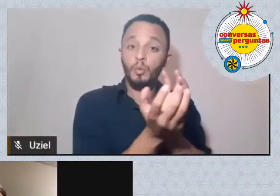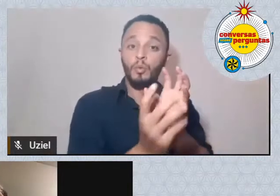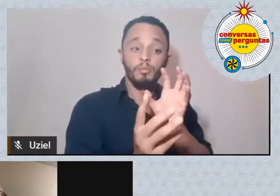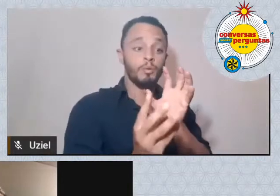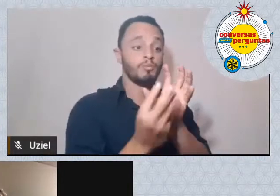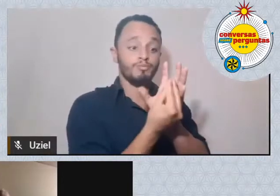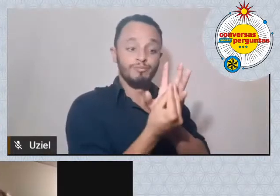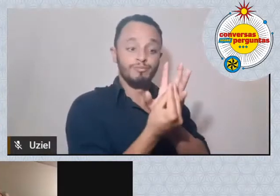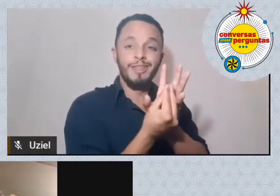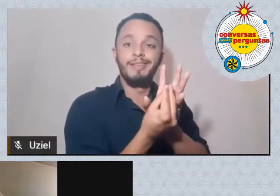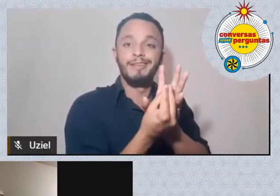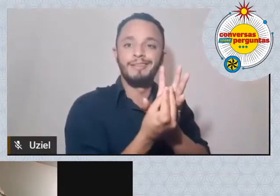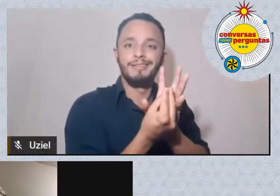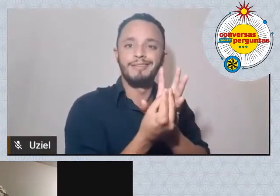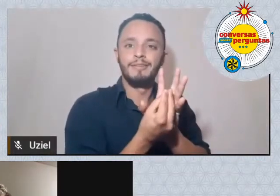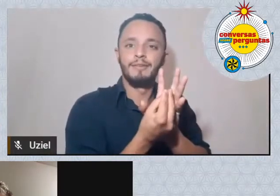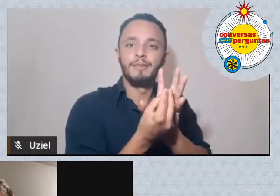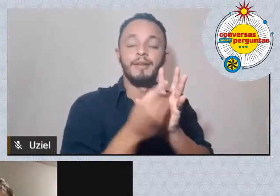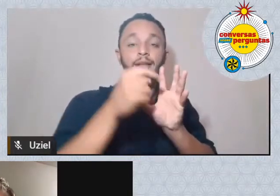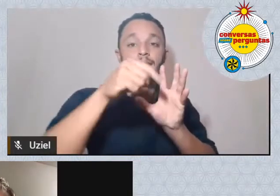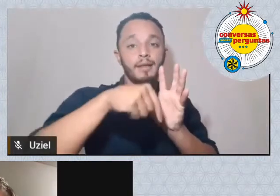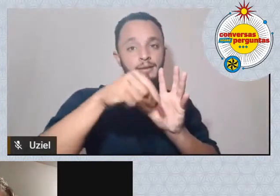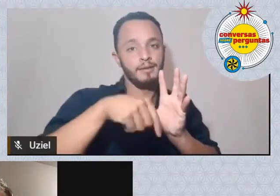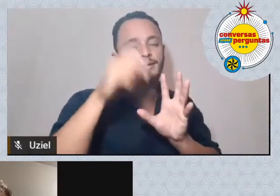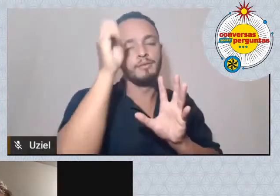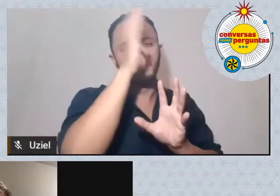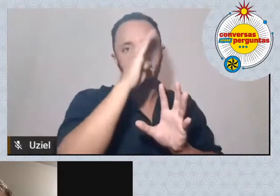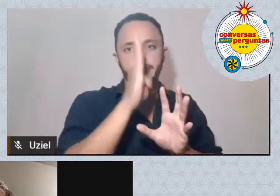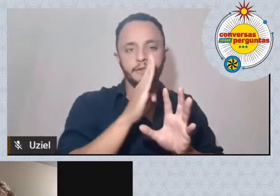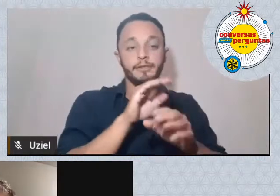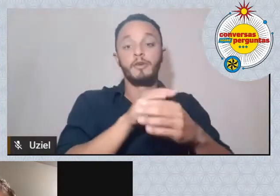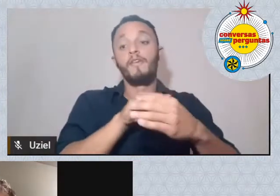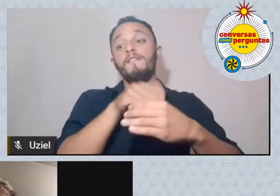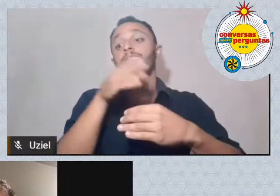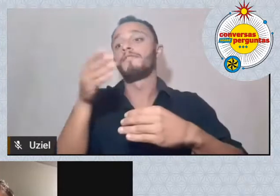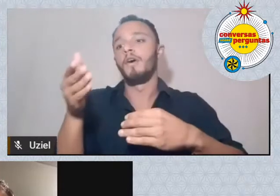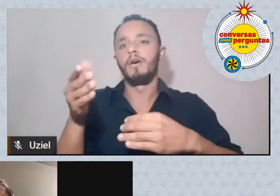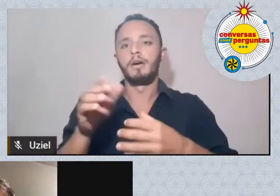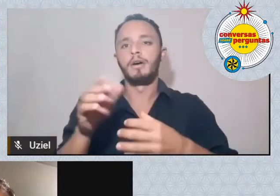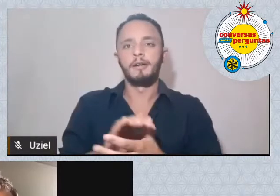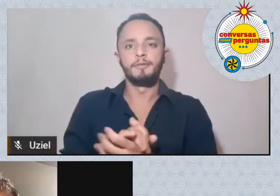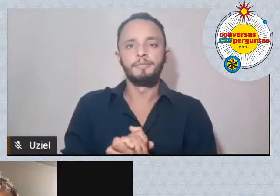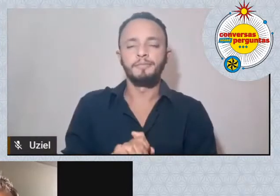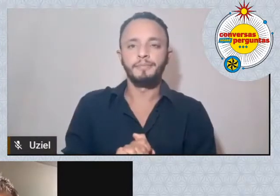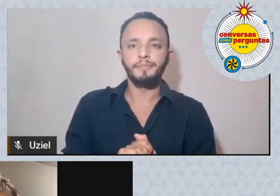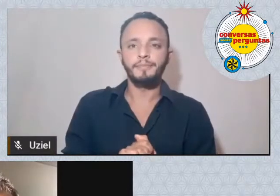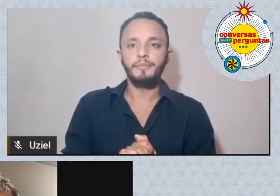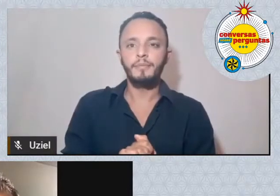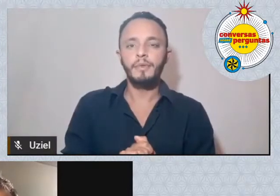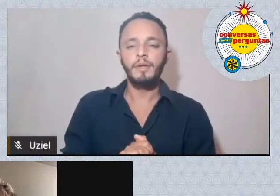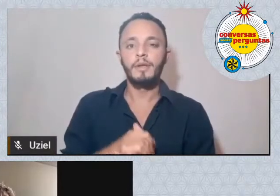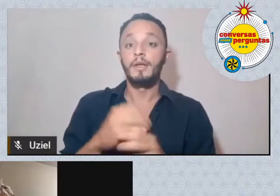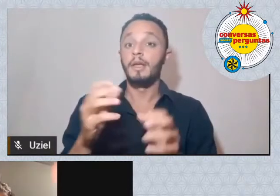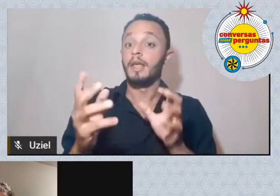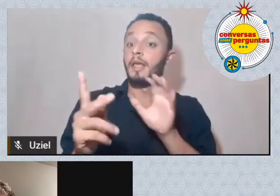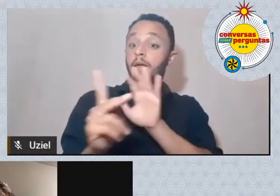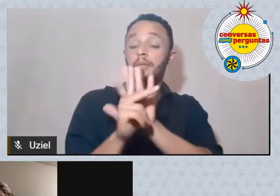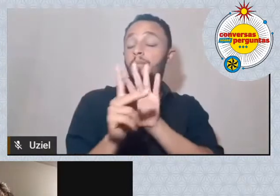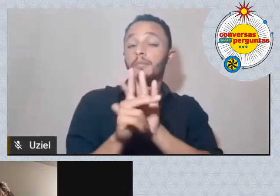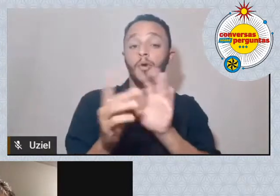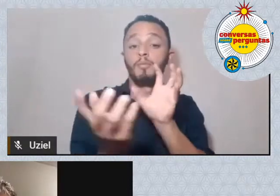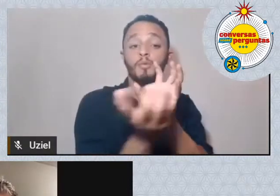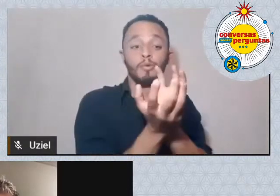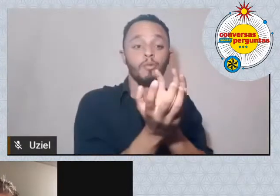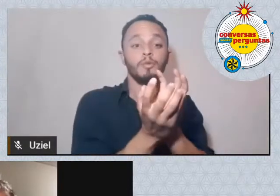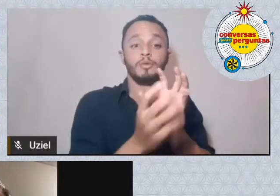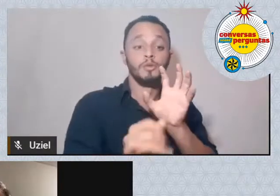isso no Brasil, é fora do Brasil, os coletivos eles rumam para um processo de institucionalização, seja porque são reconhecidos